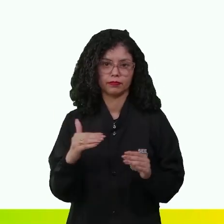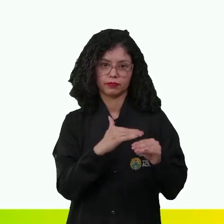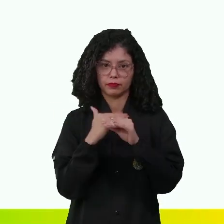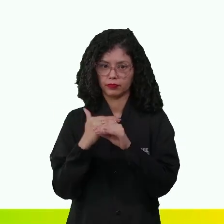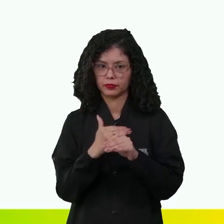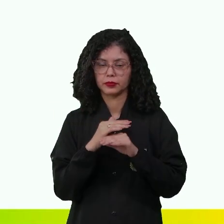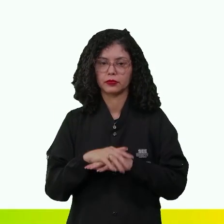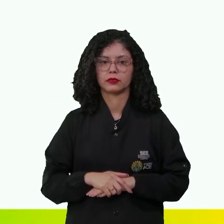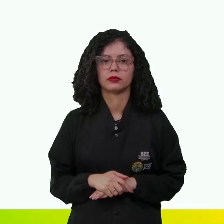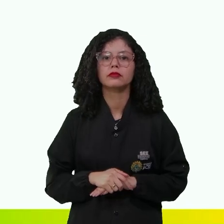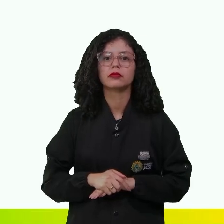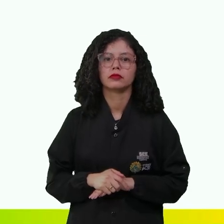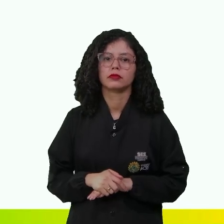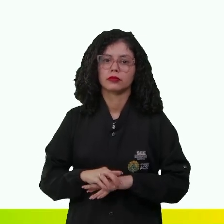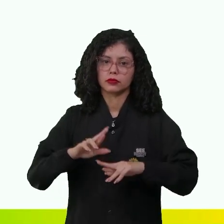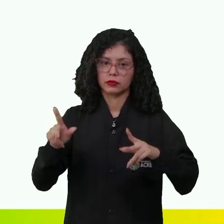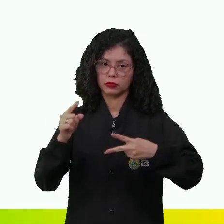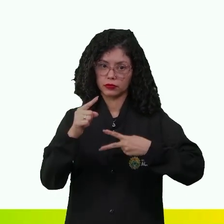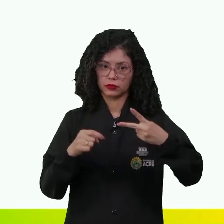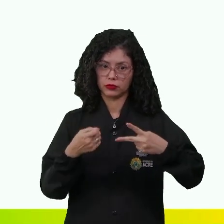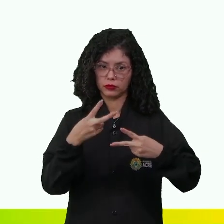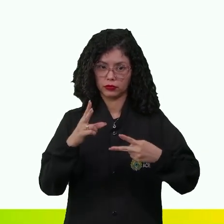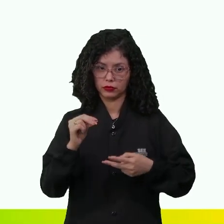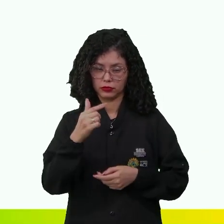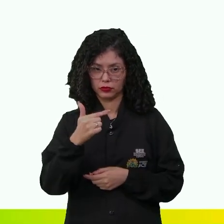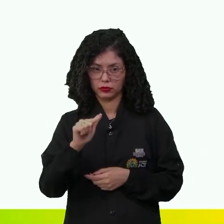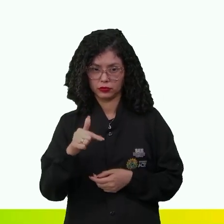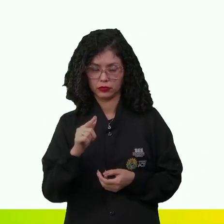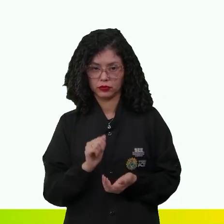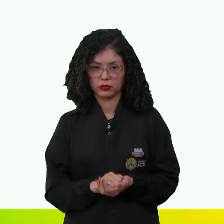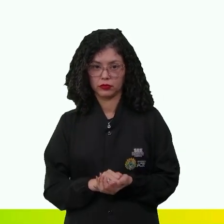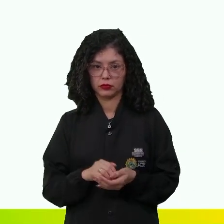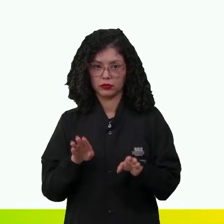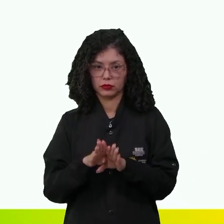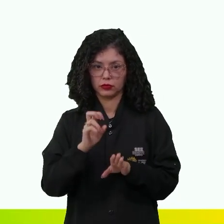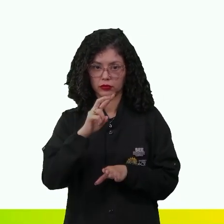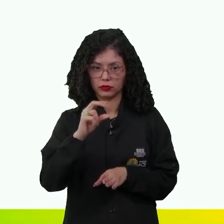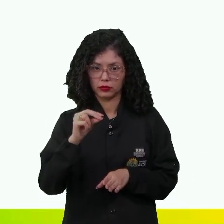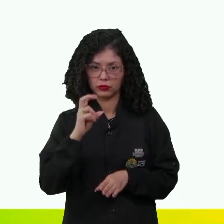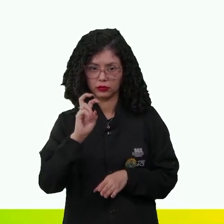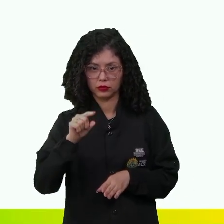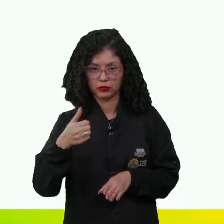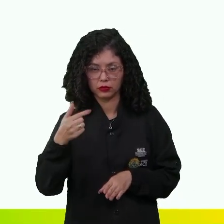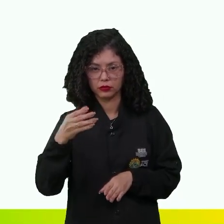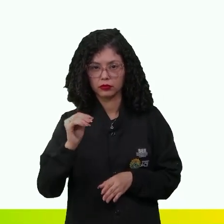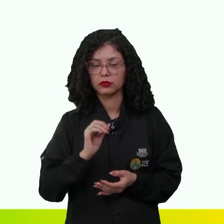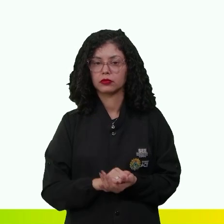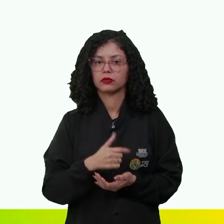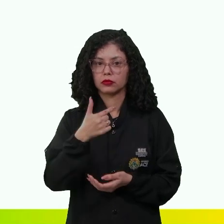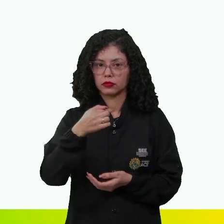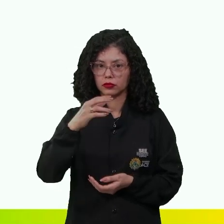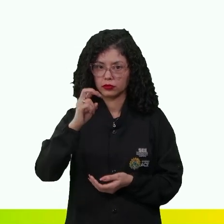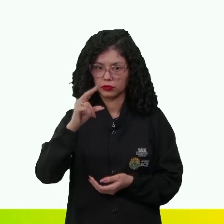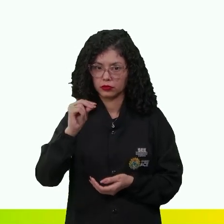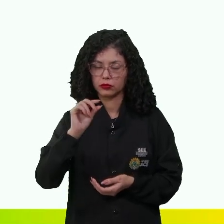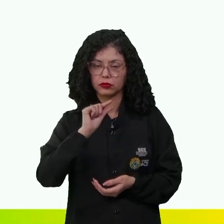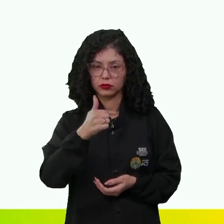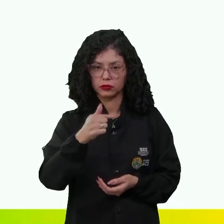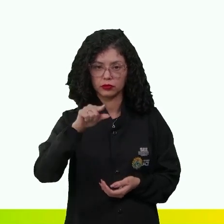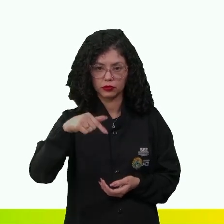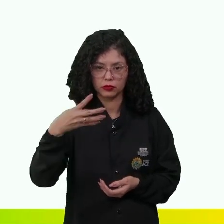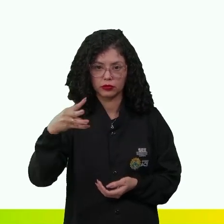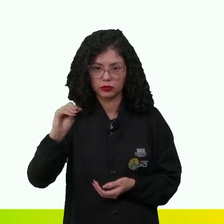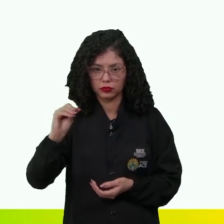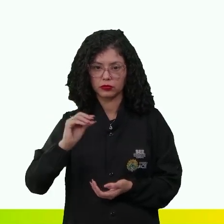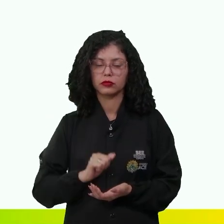igual. A razão entre 250 sobre 270, 500 sobre 5,10, 750